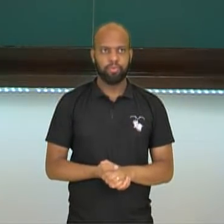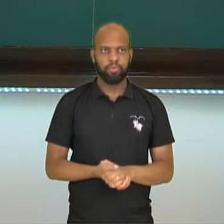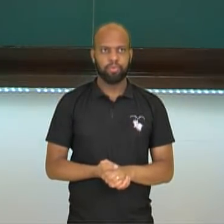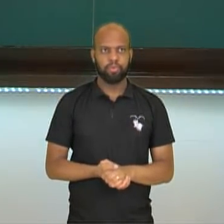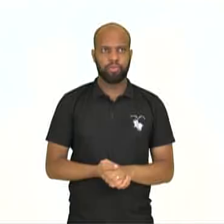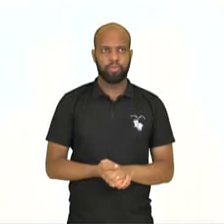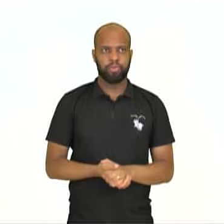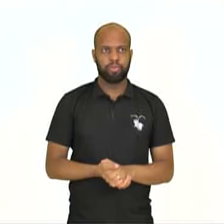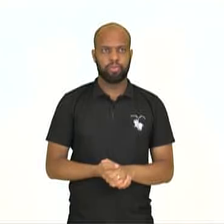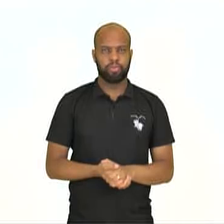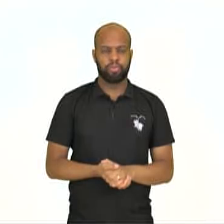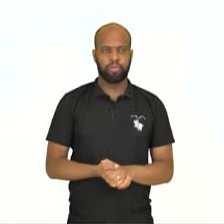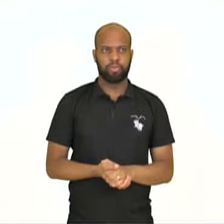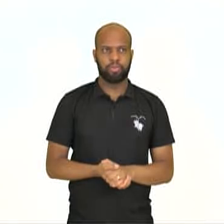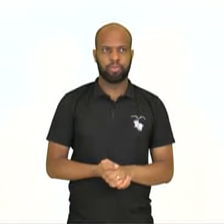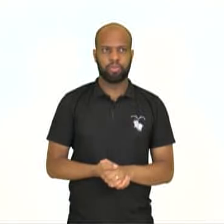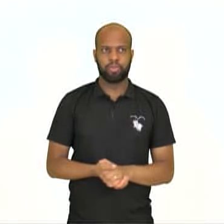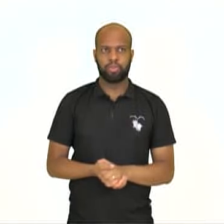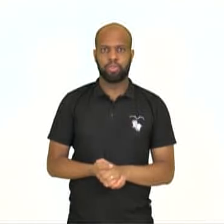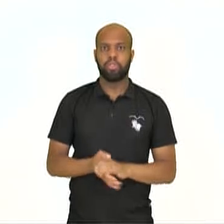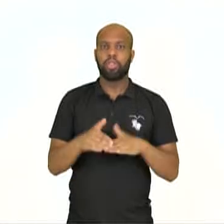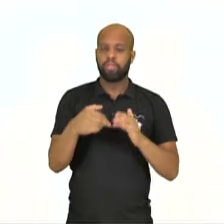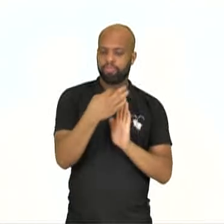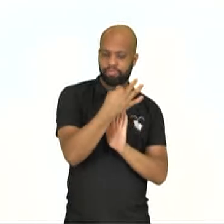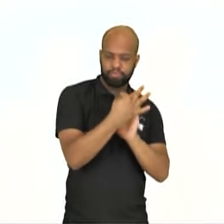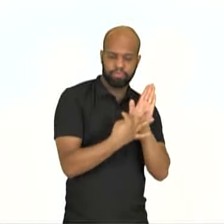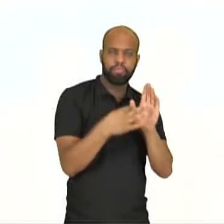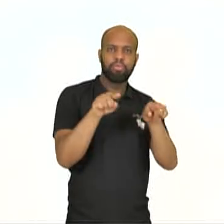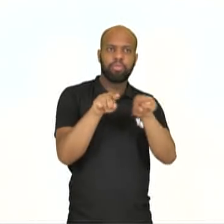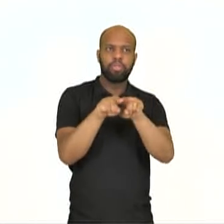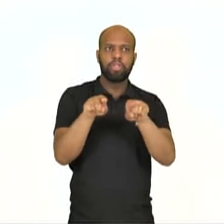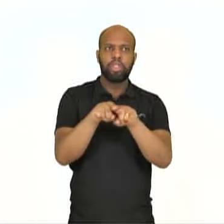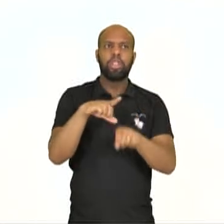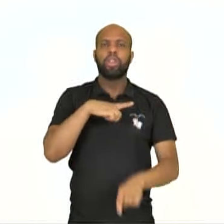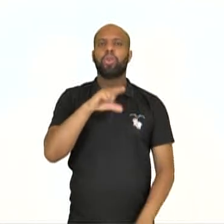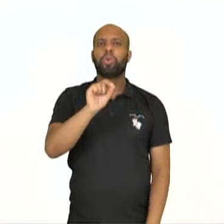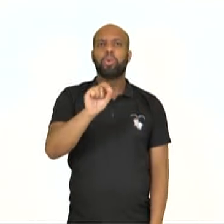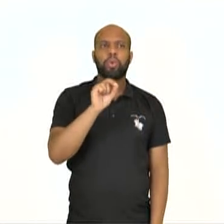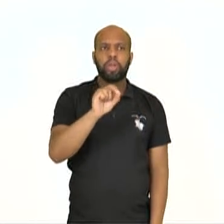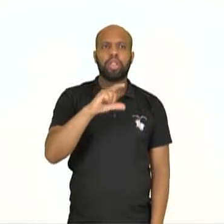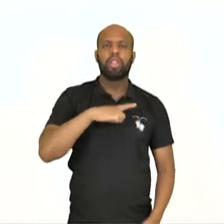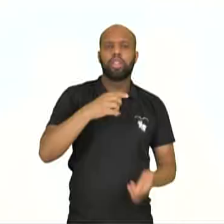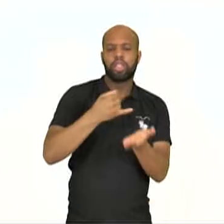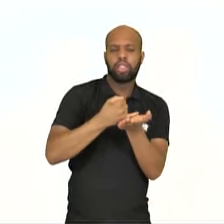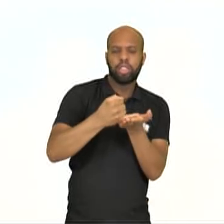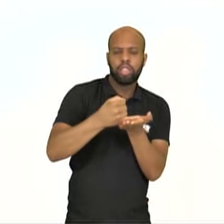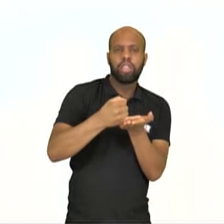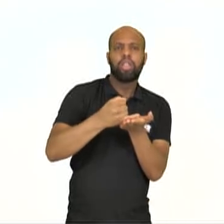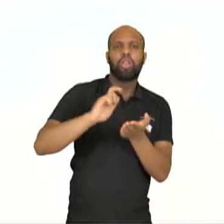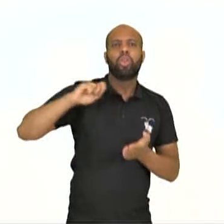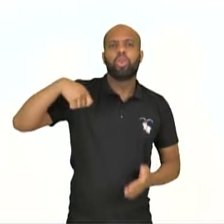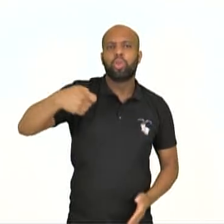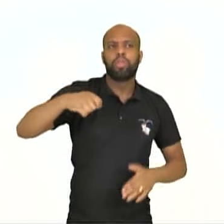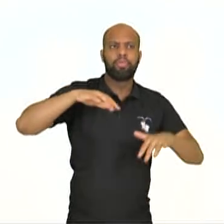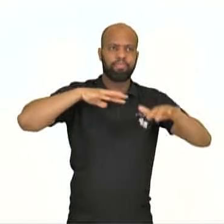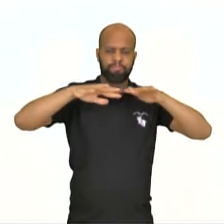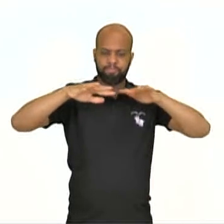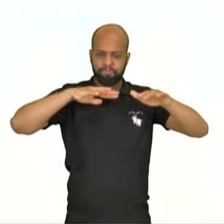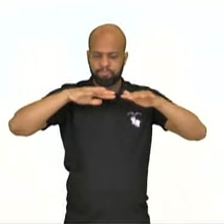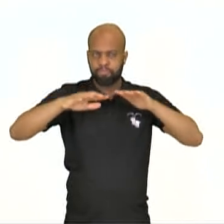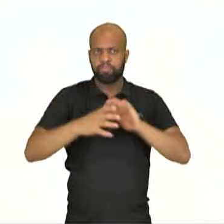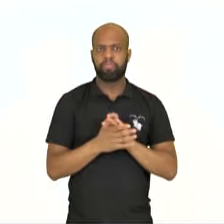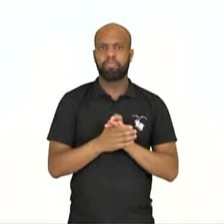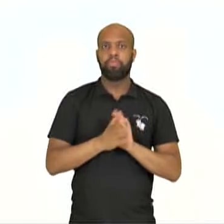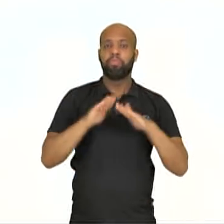Queridos, nesse mesmo texto, ele tem uma leve introdução sobre esse movimento. Ele fala o seguinte: